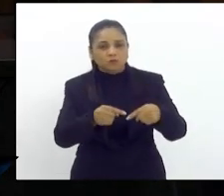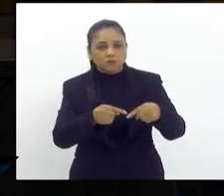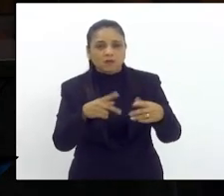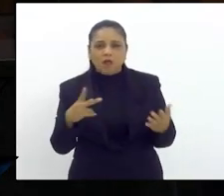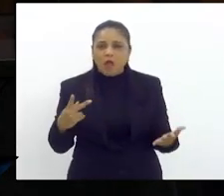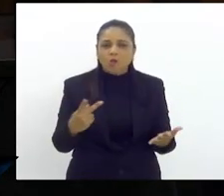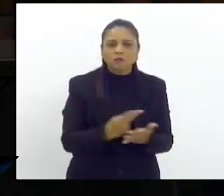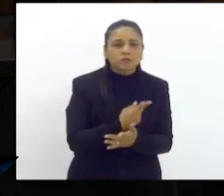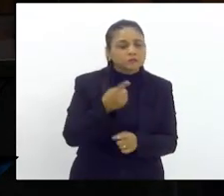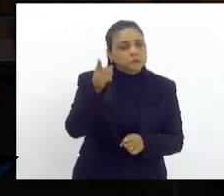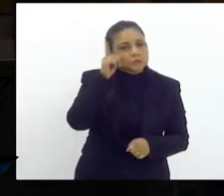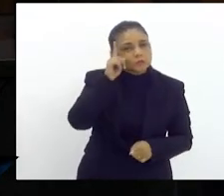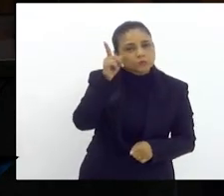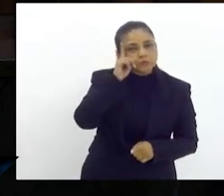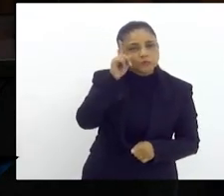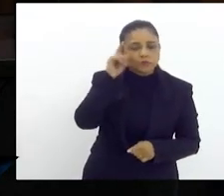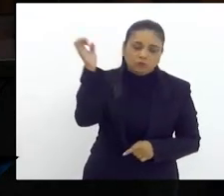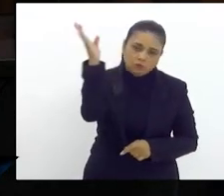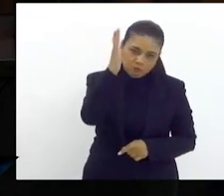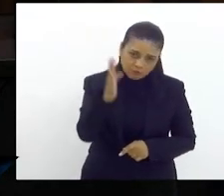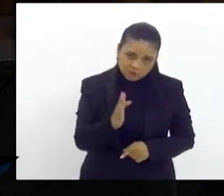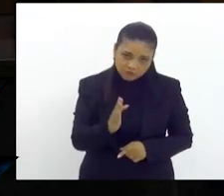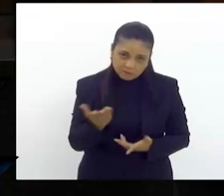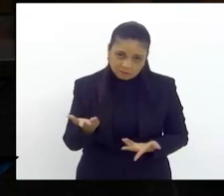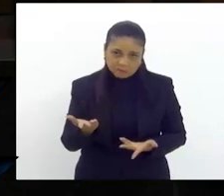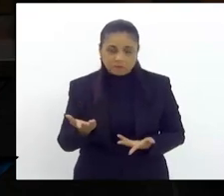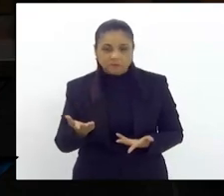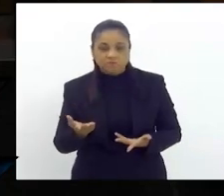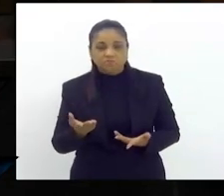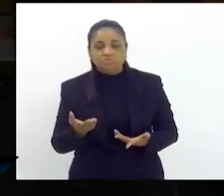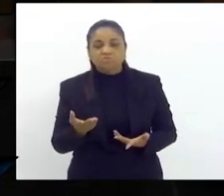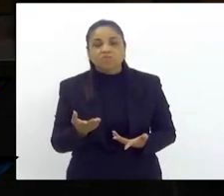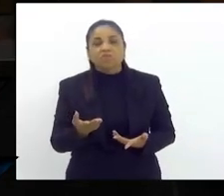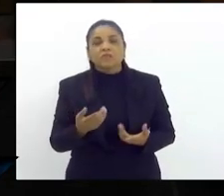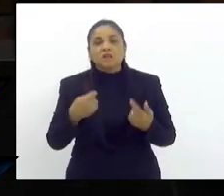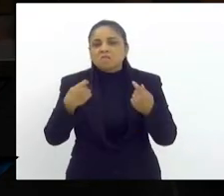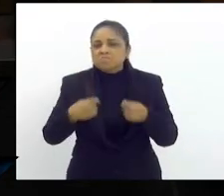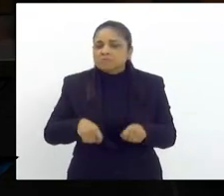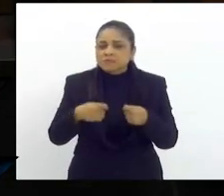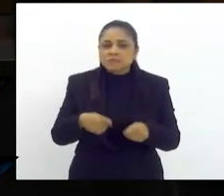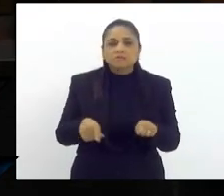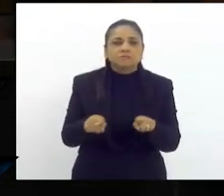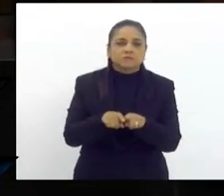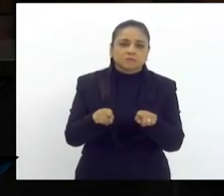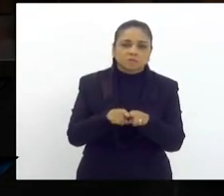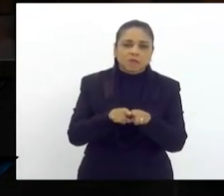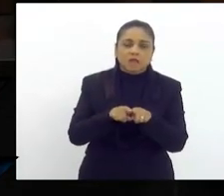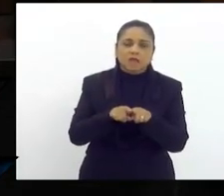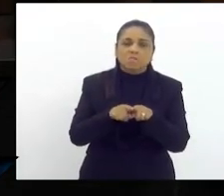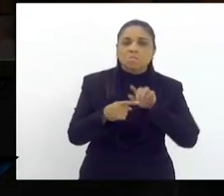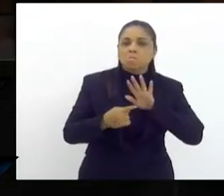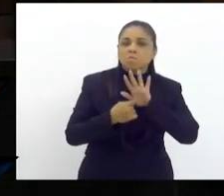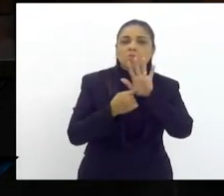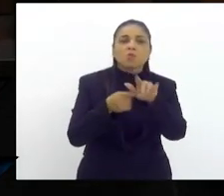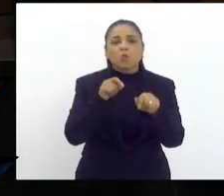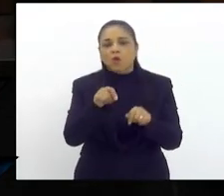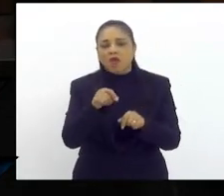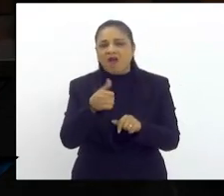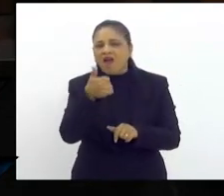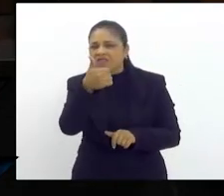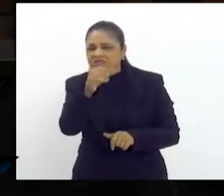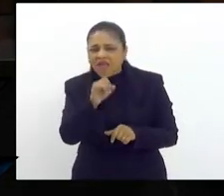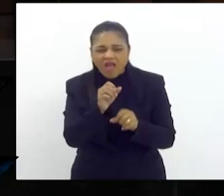diariamente no Brasil é imprescindível também destacar que a décadas